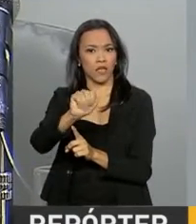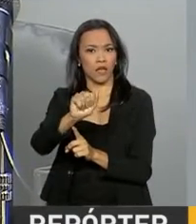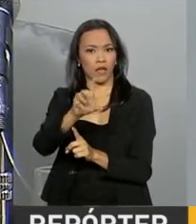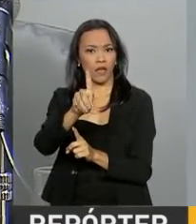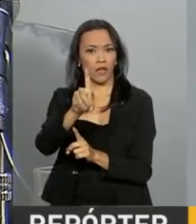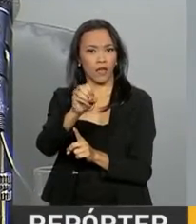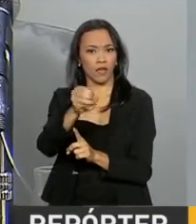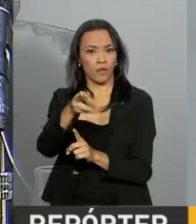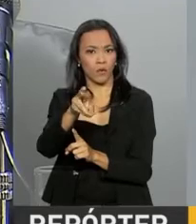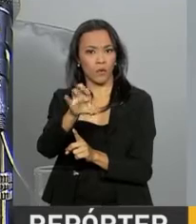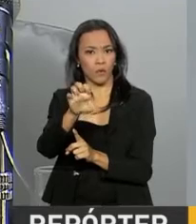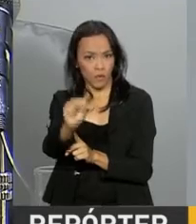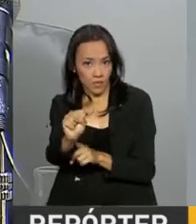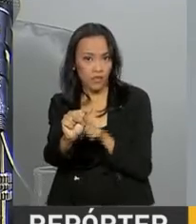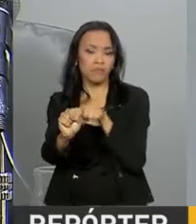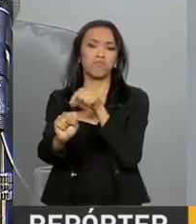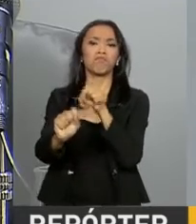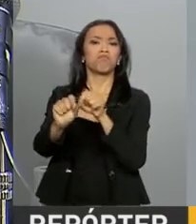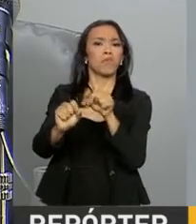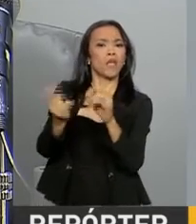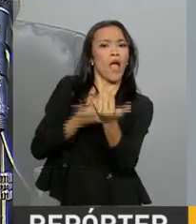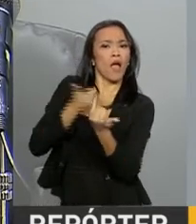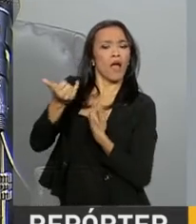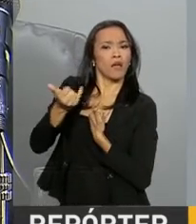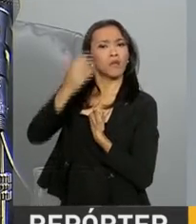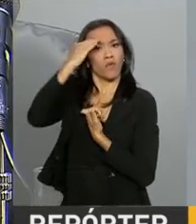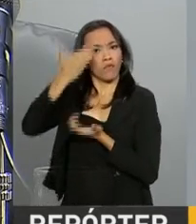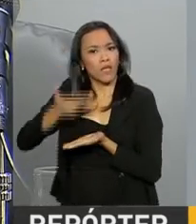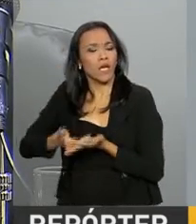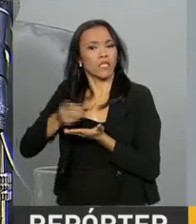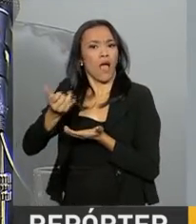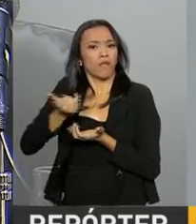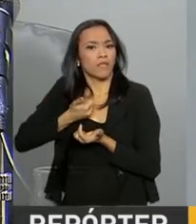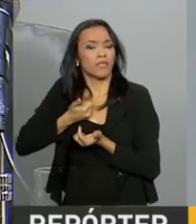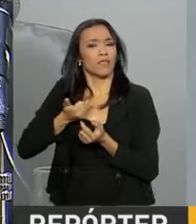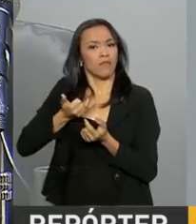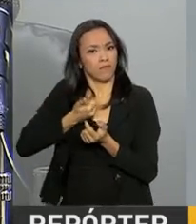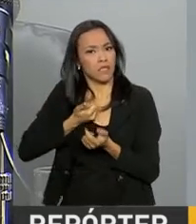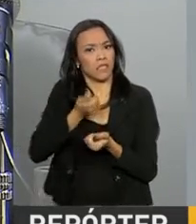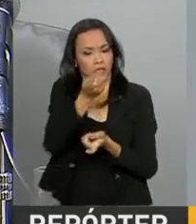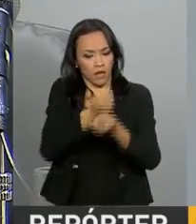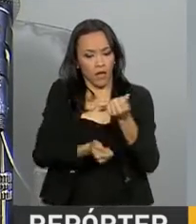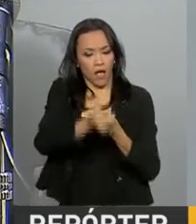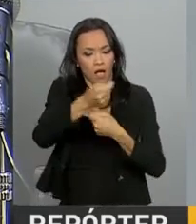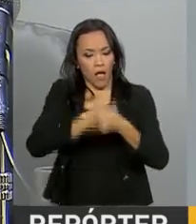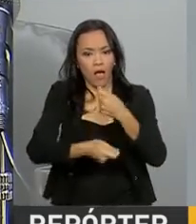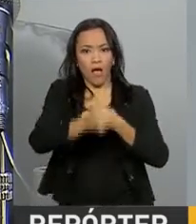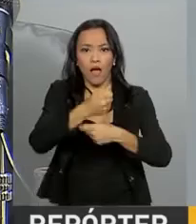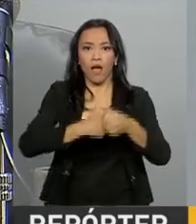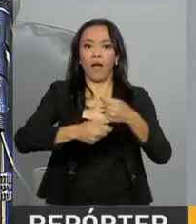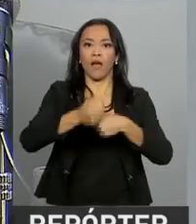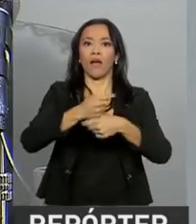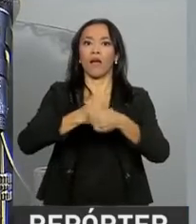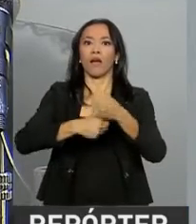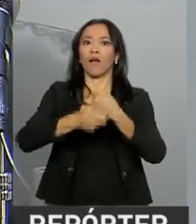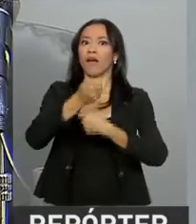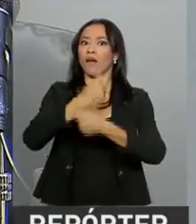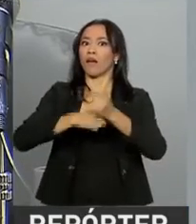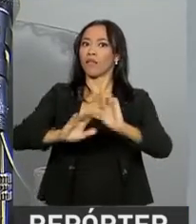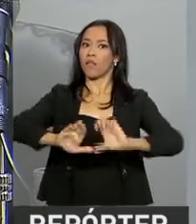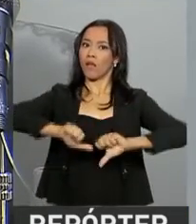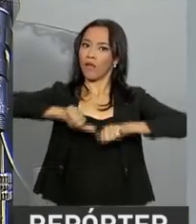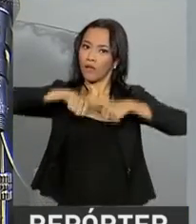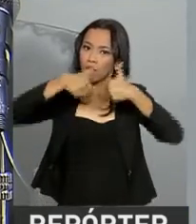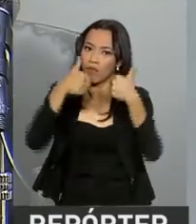que mais e mais dão sinais de que entraram numa tendência, a